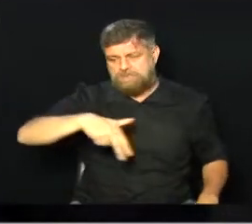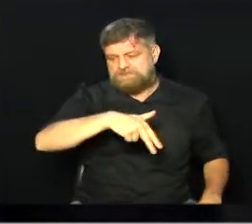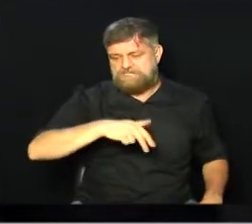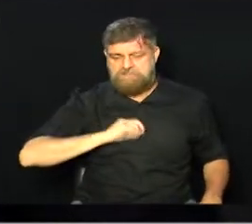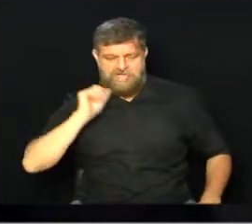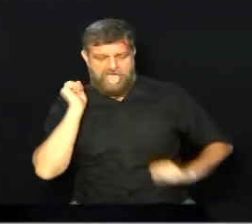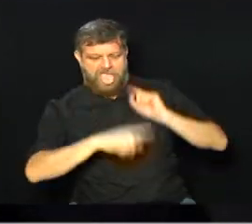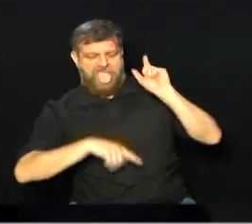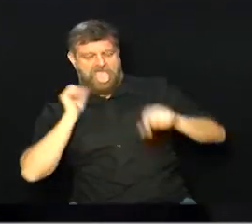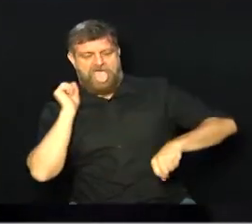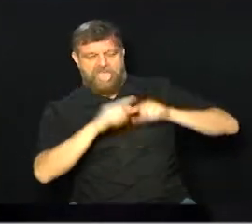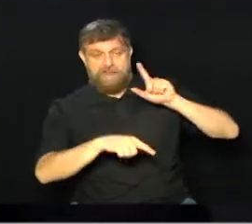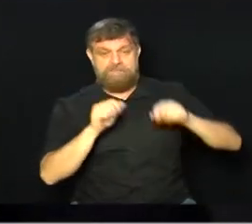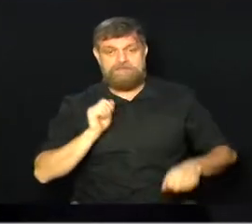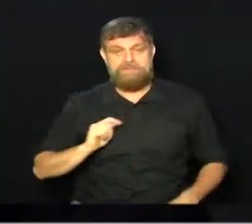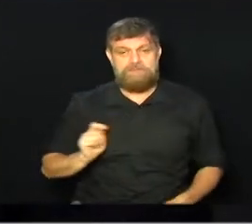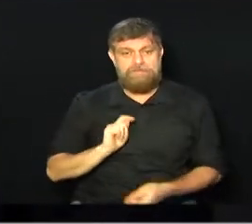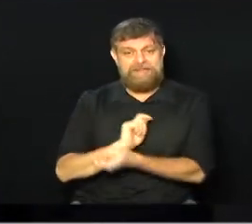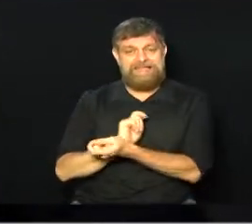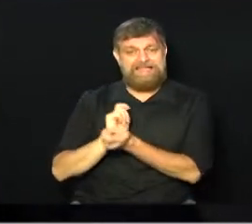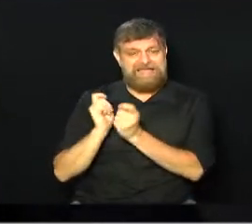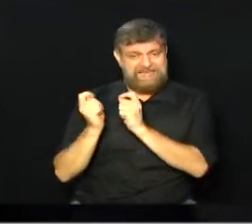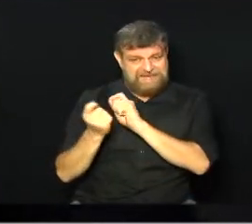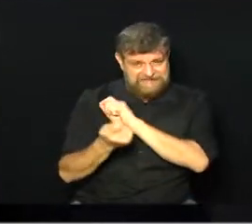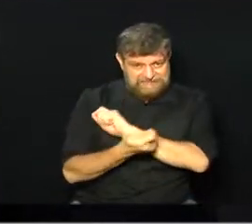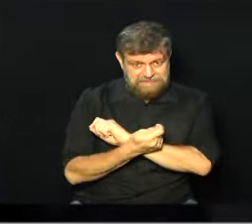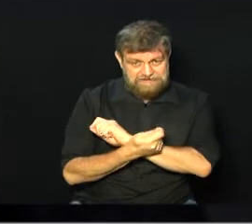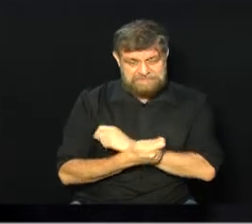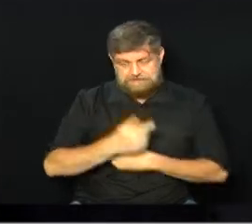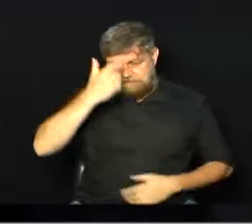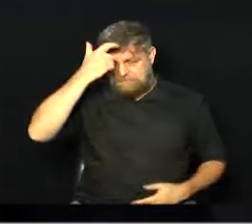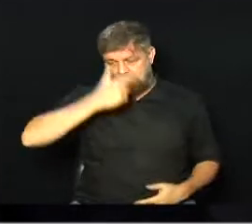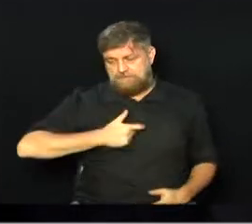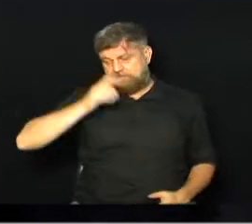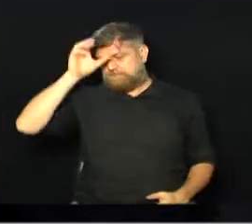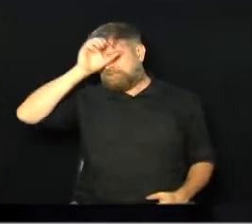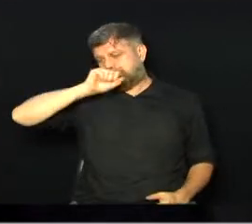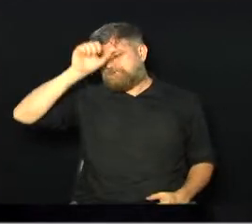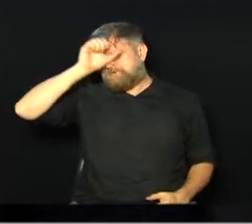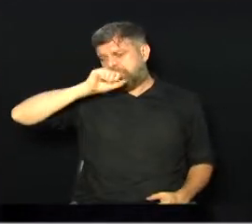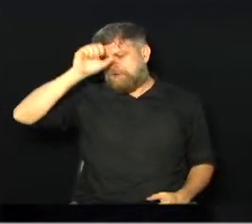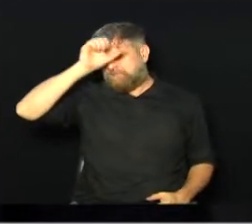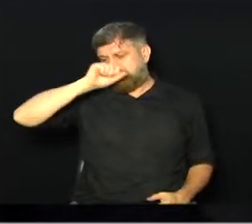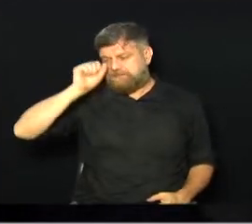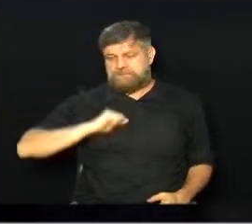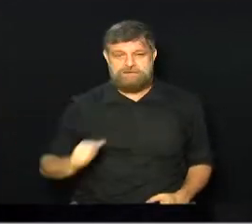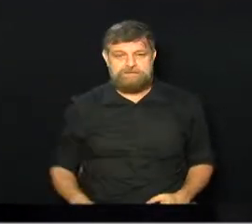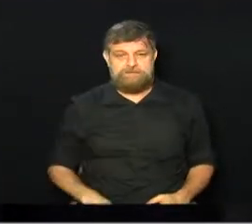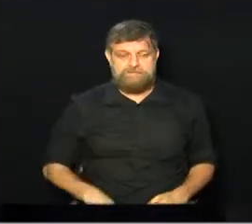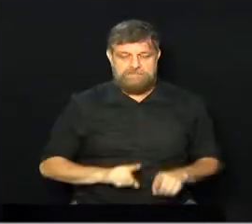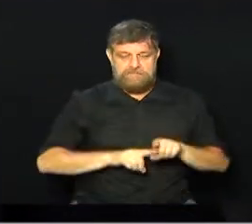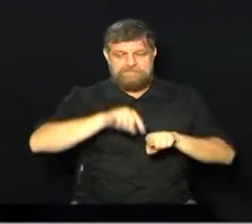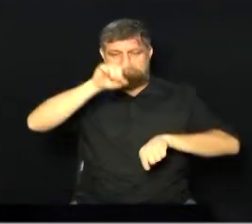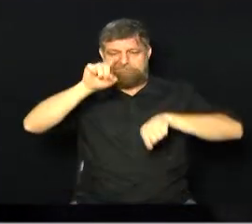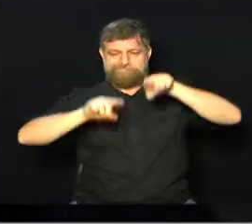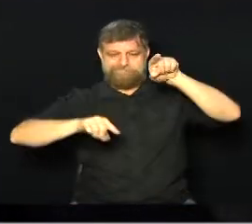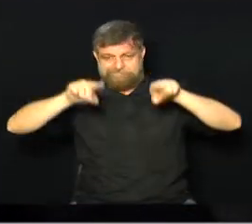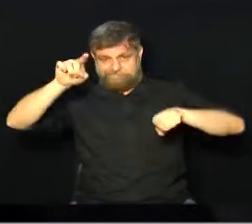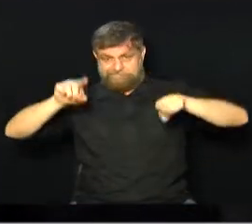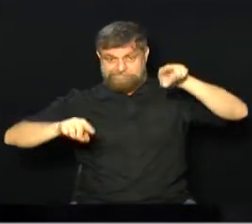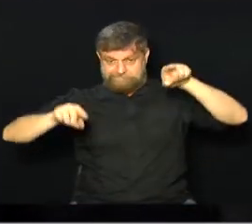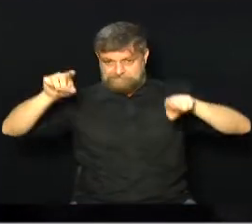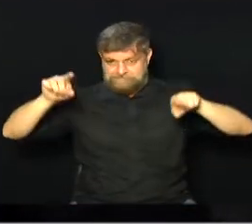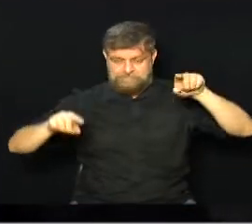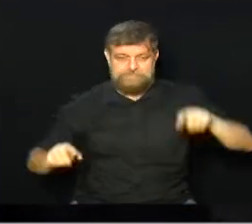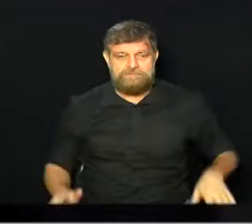uma adaptação longa que o futebol faz você aprender. Está em cima num dia e no outro você pode estar embaixo. Então,